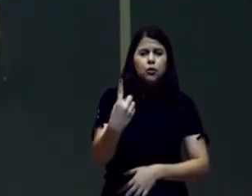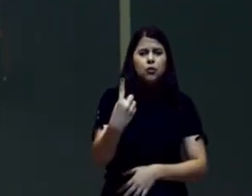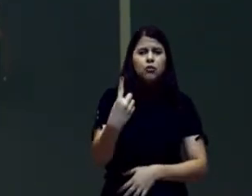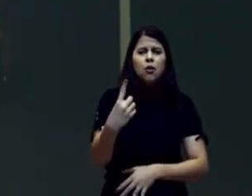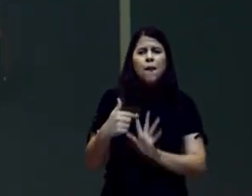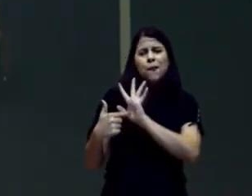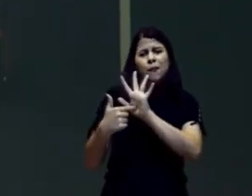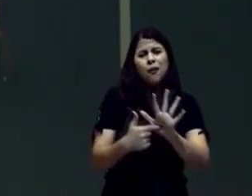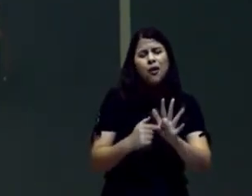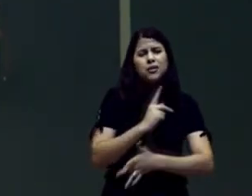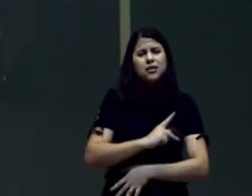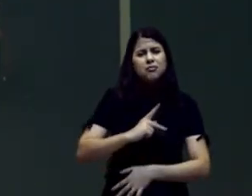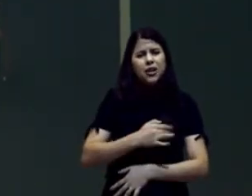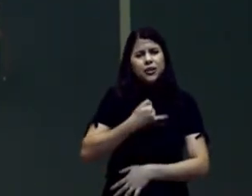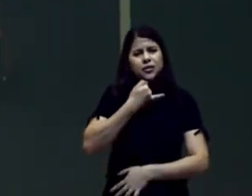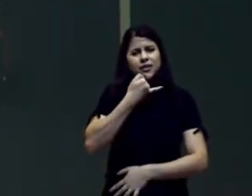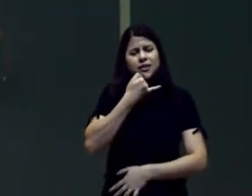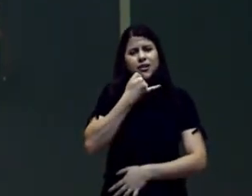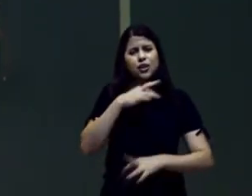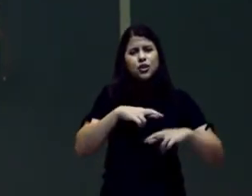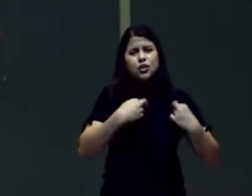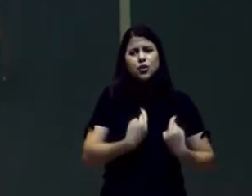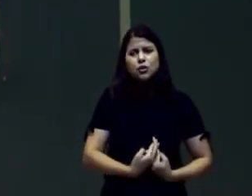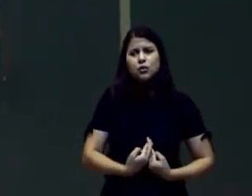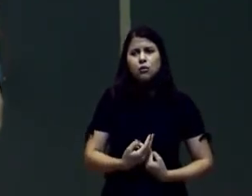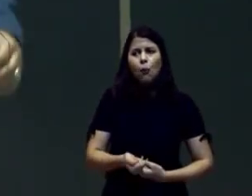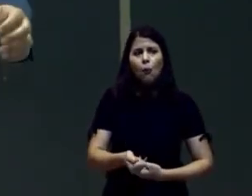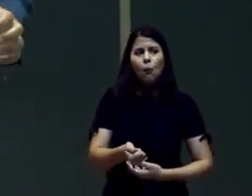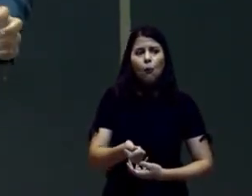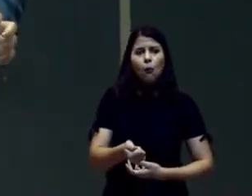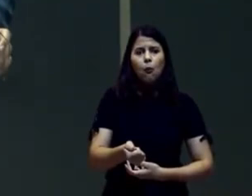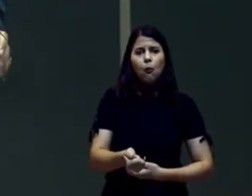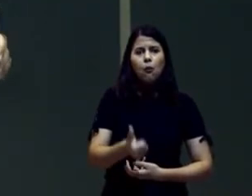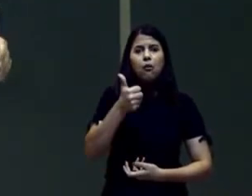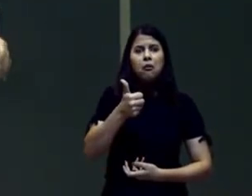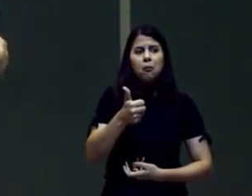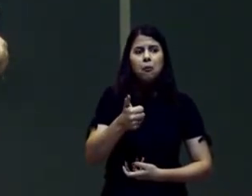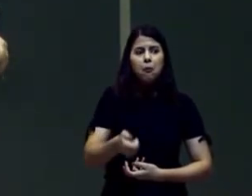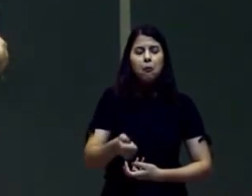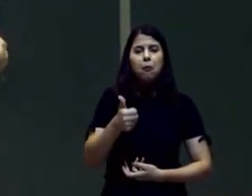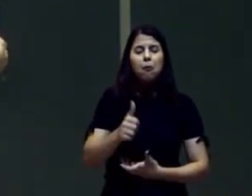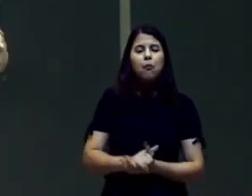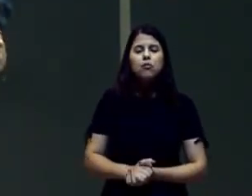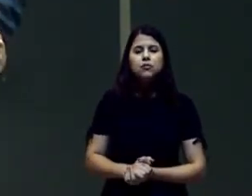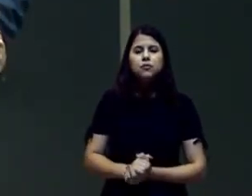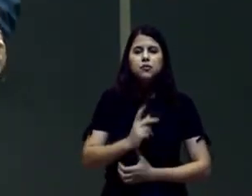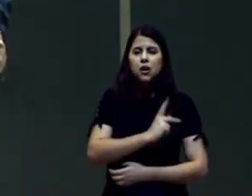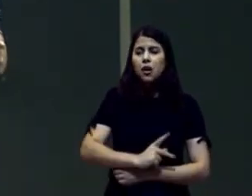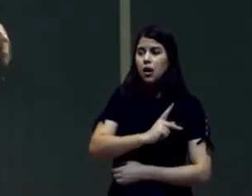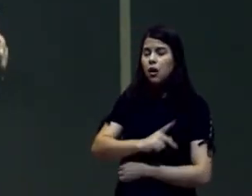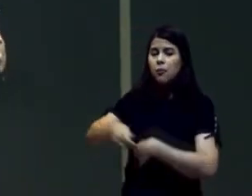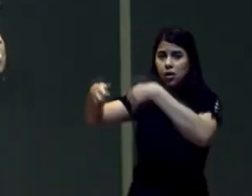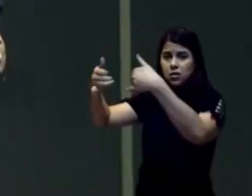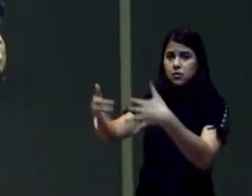tem contornos de morte, de luto. E no capítulo 1, versículo 15, Paulo diz a Timóteo: